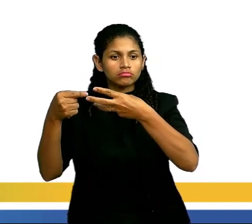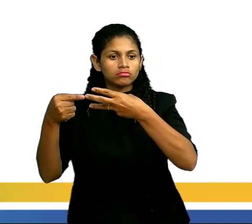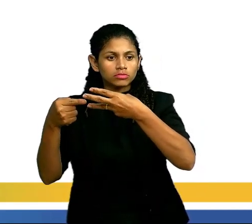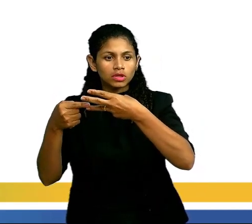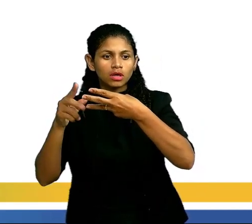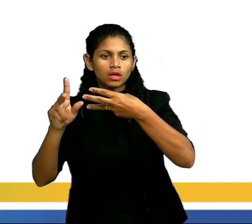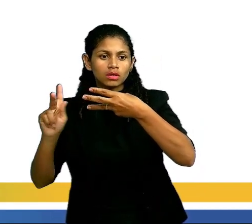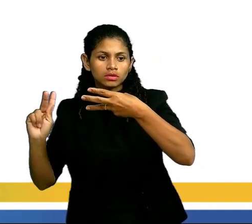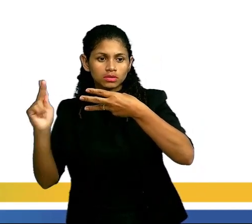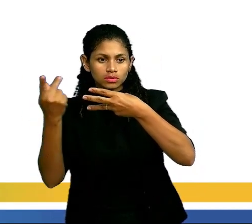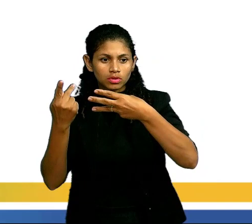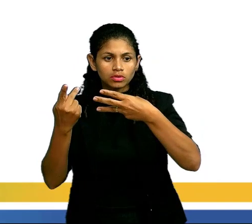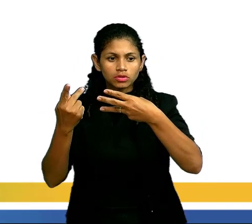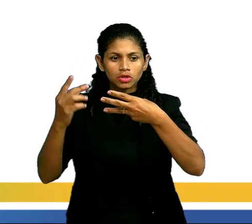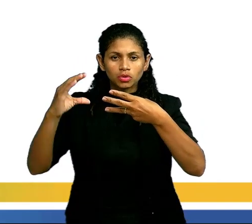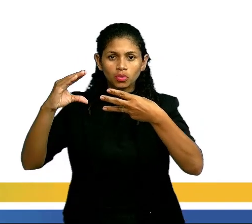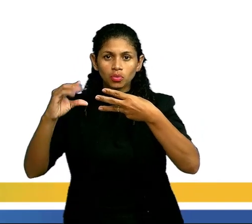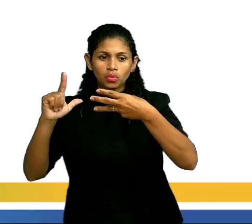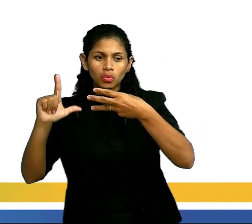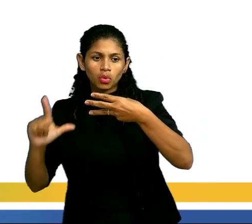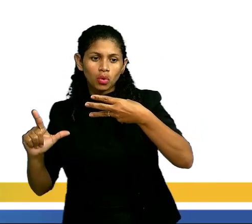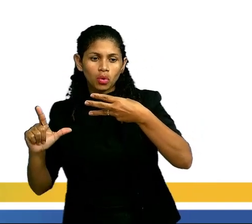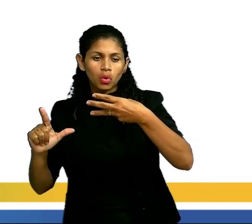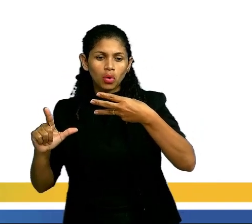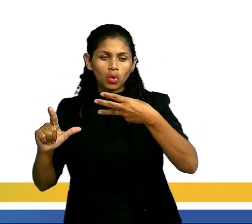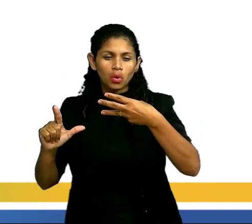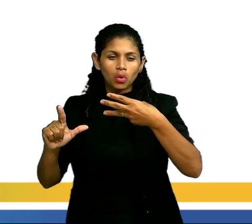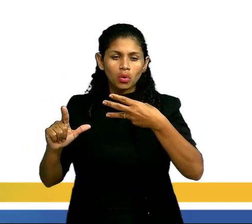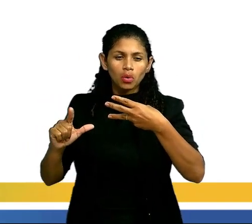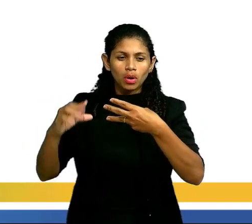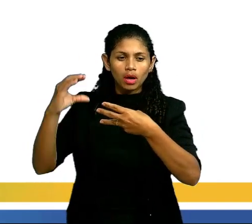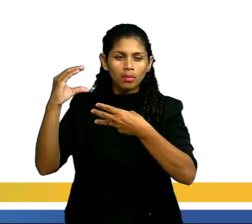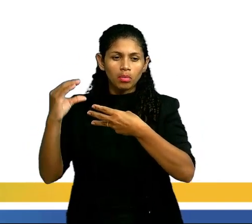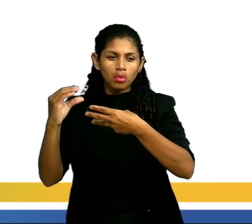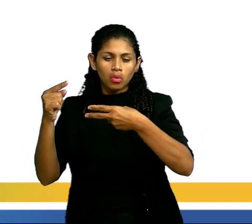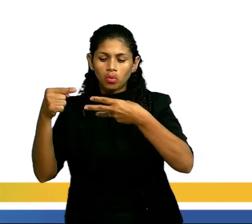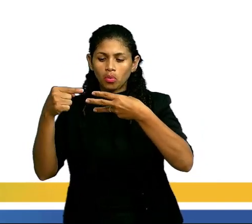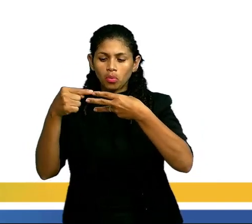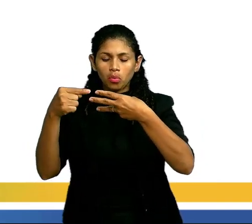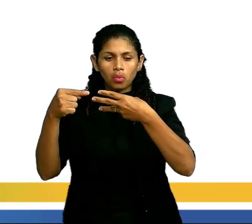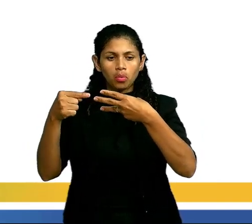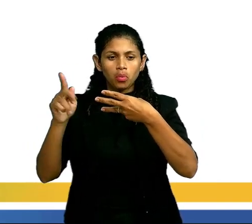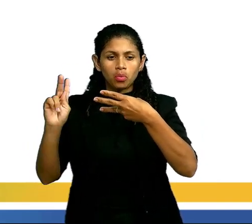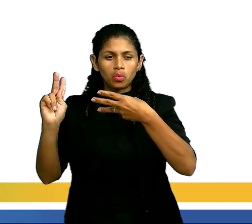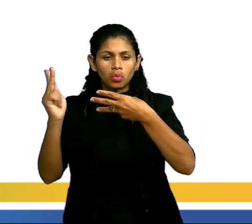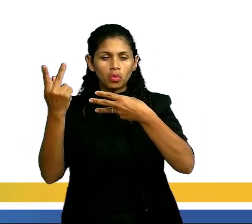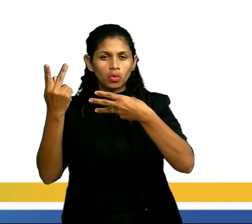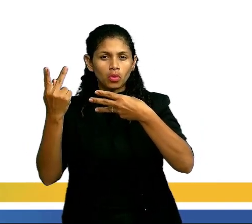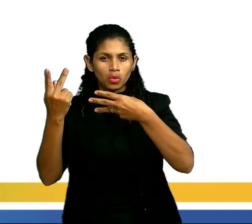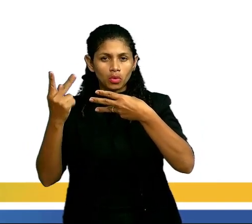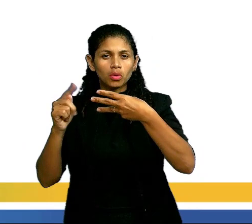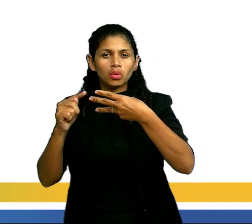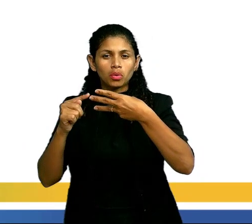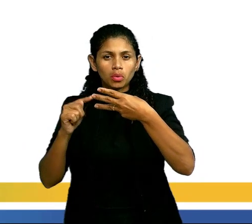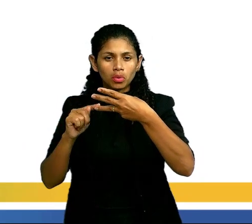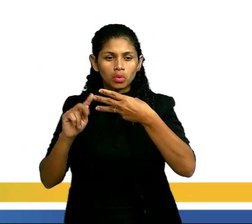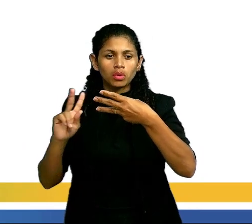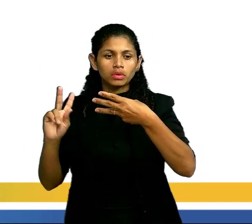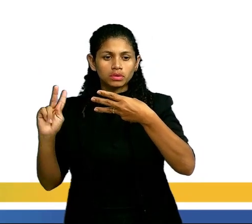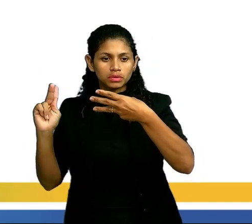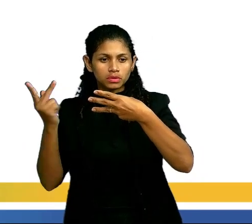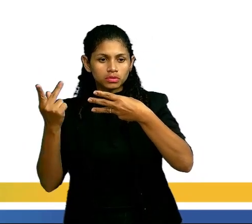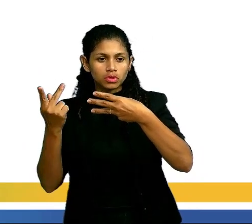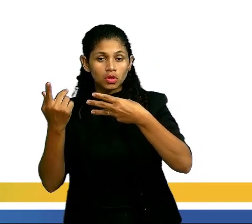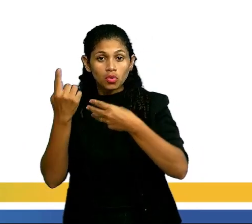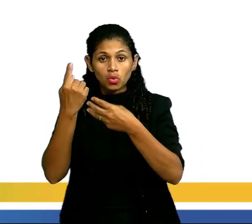hidrogênios e o flúor, com 3 hidrogênios e o bromo, e assim por diante. Não interessa a maneira que ele esteja se ligando, mas é necessário